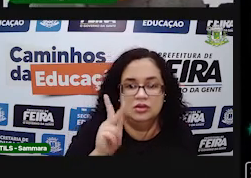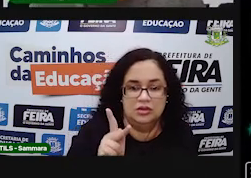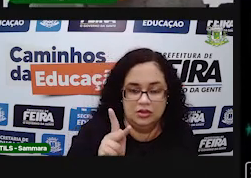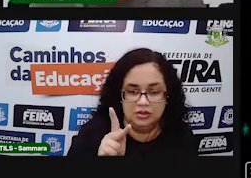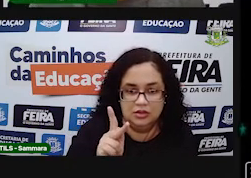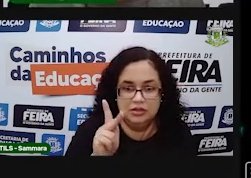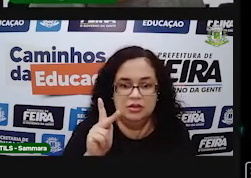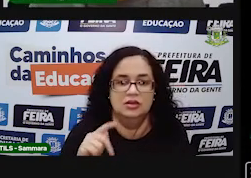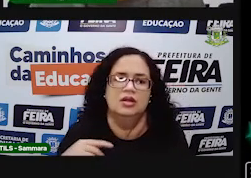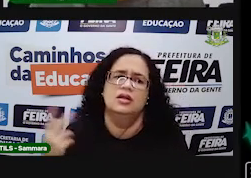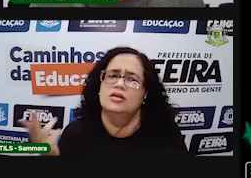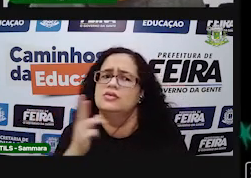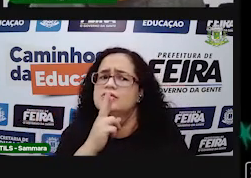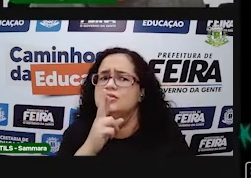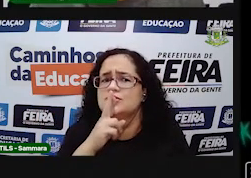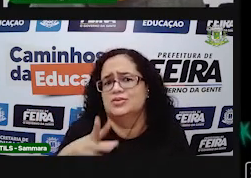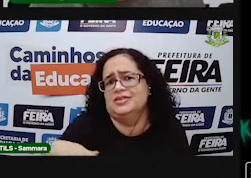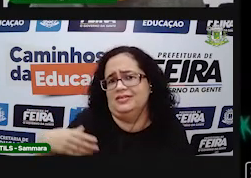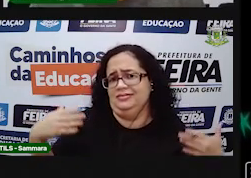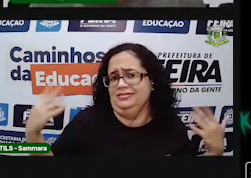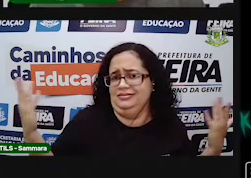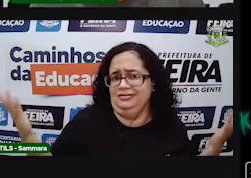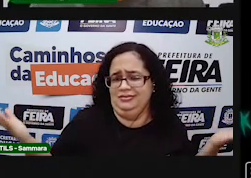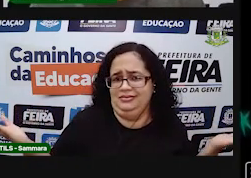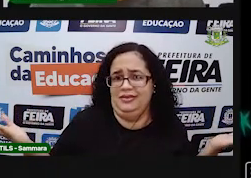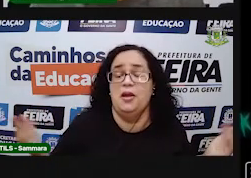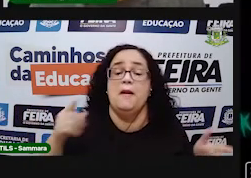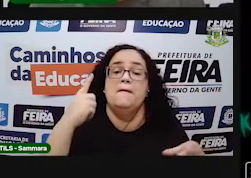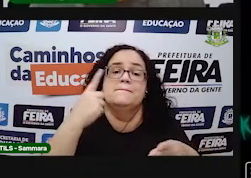bom? Eu não vou responder.